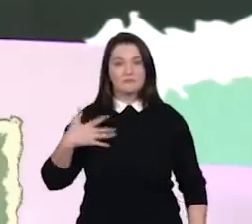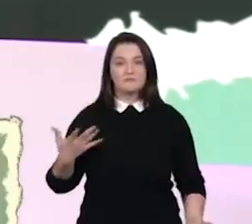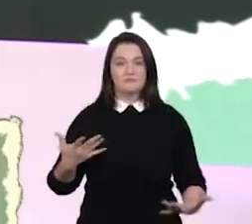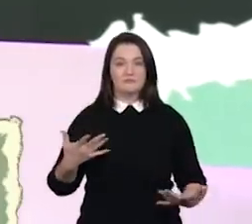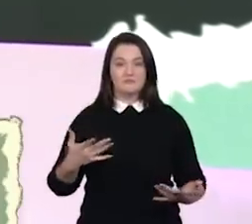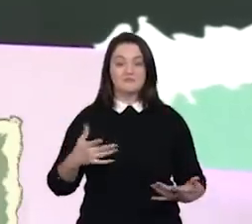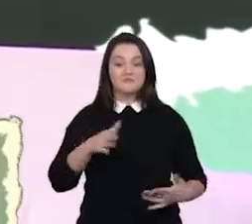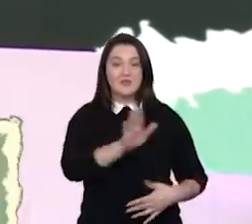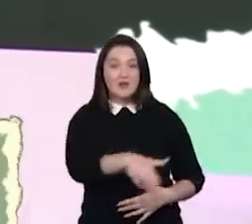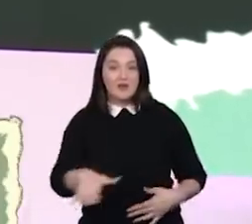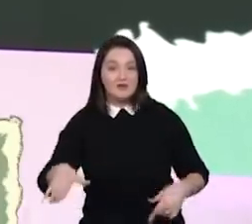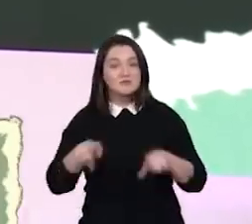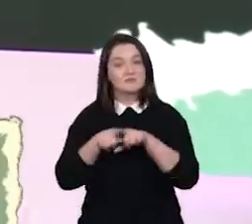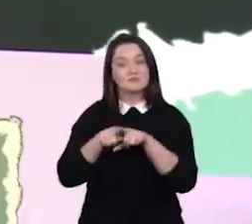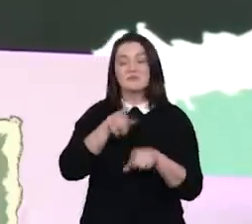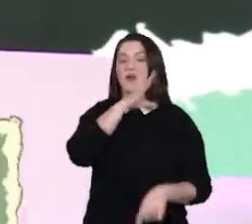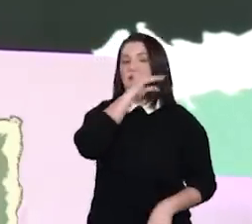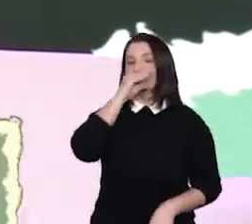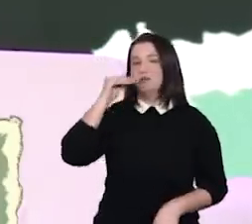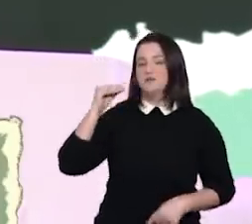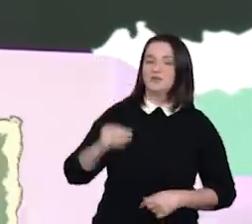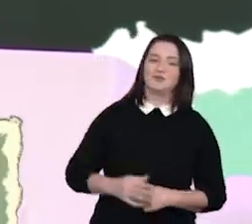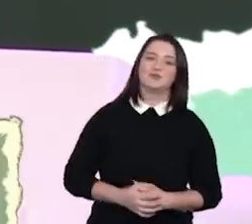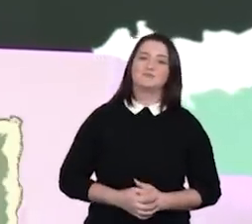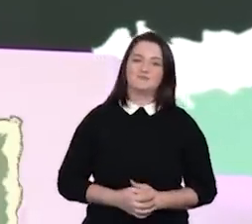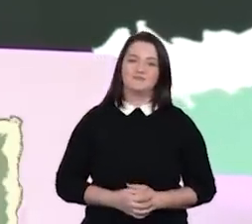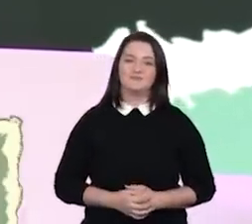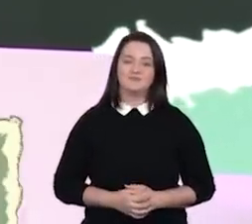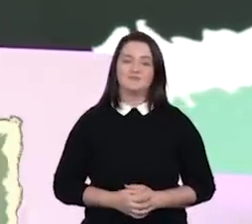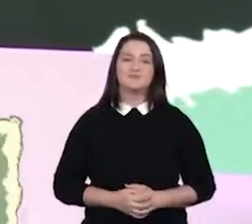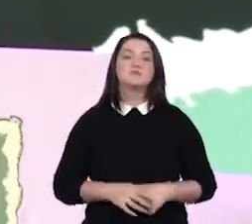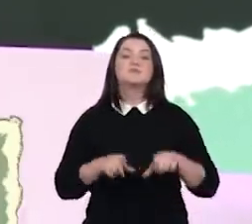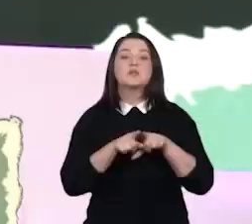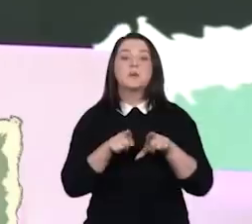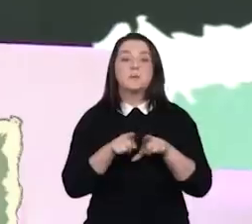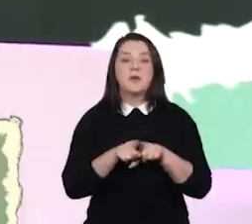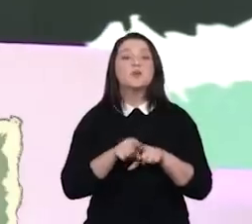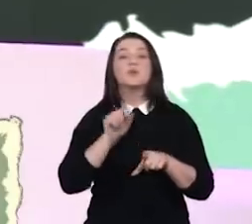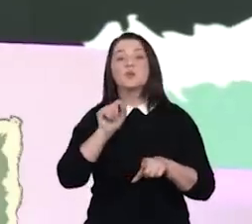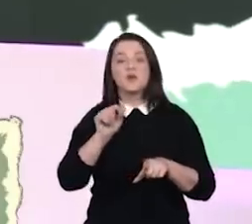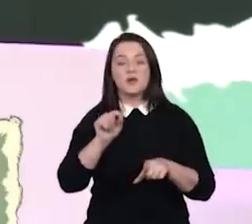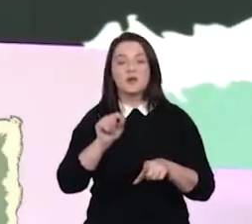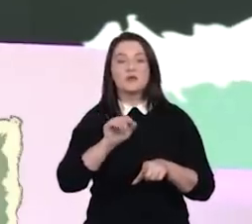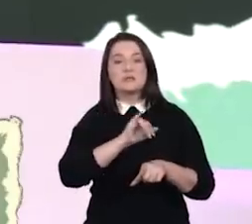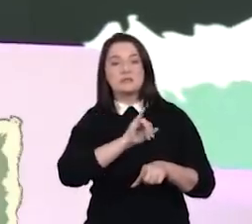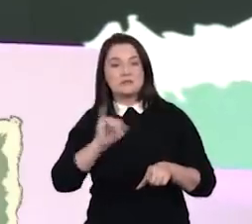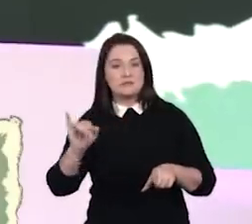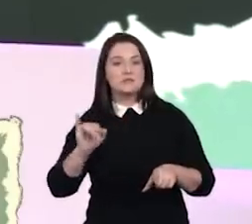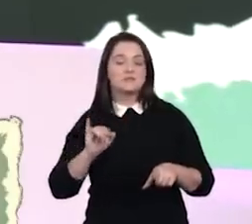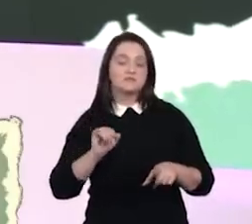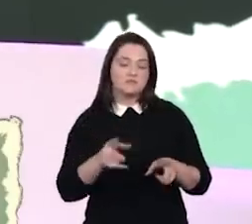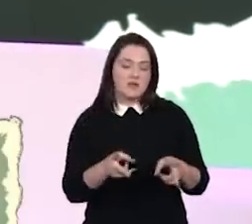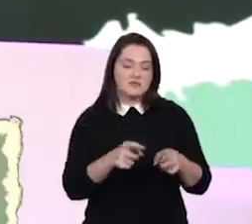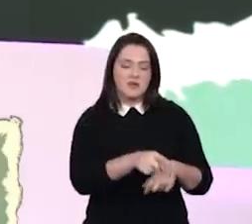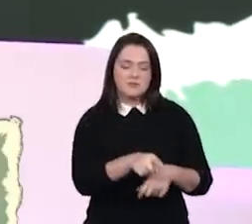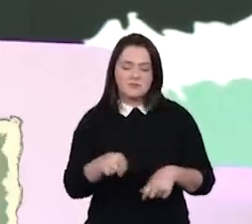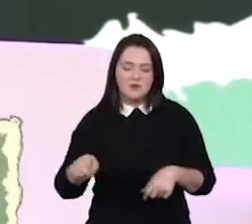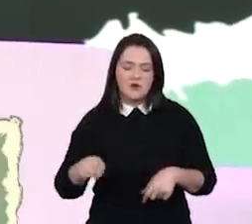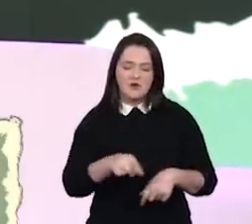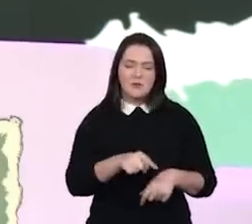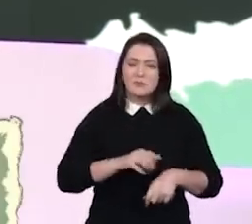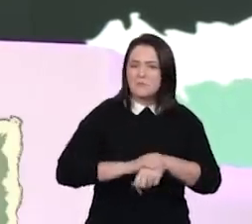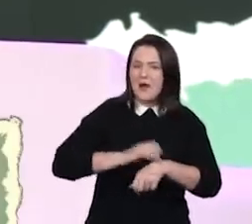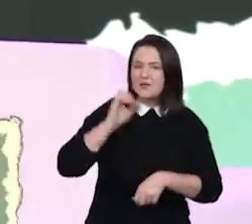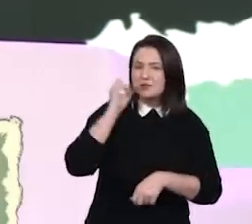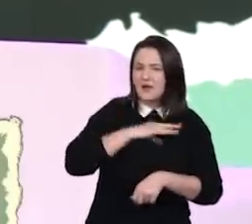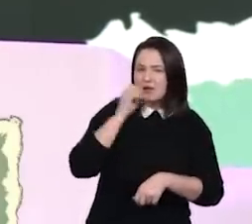E também, baixos níveis de agressividade e depressão são apresentados por crianças que